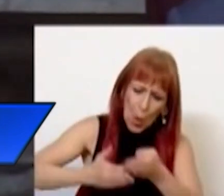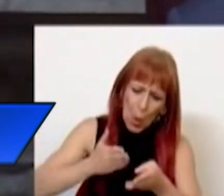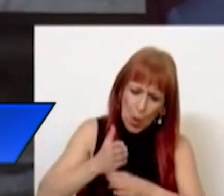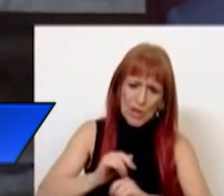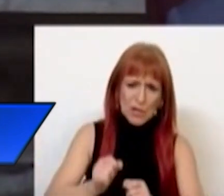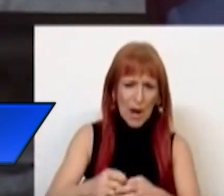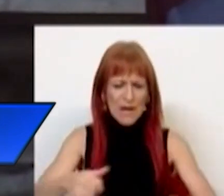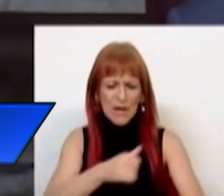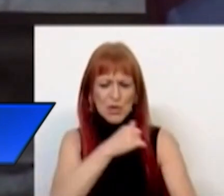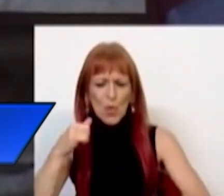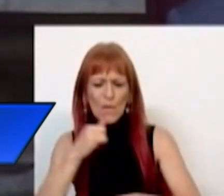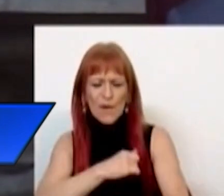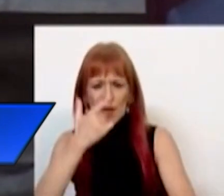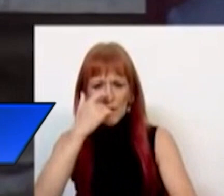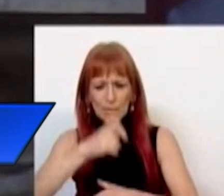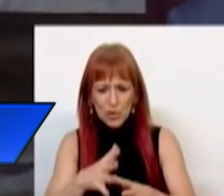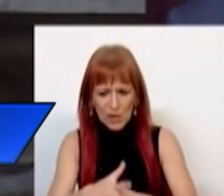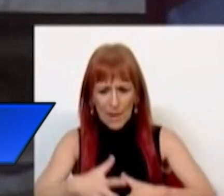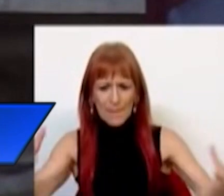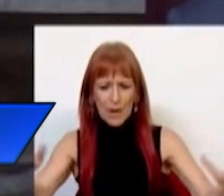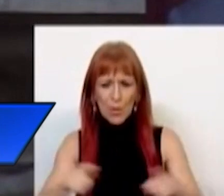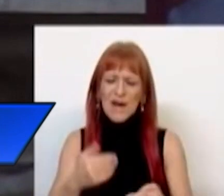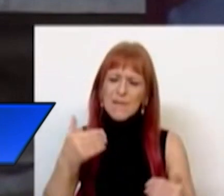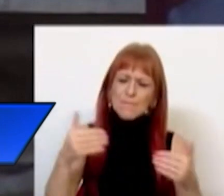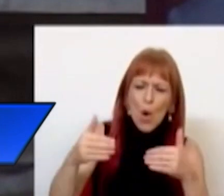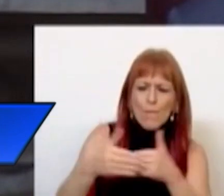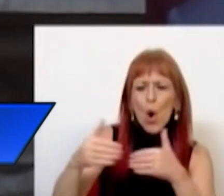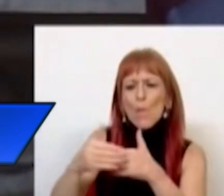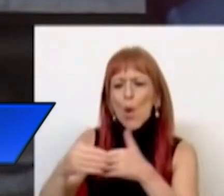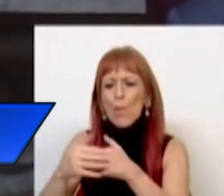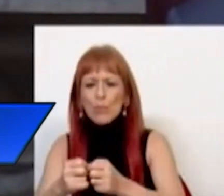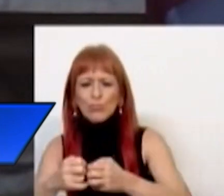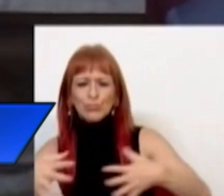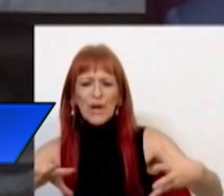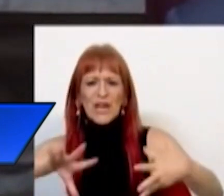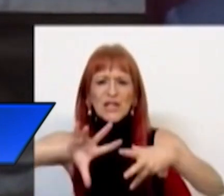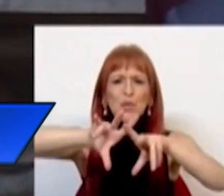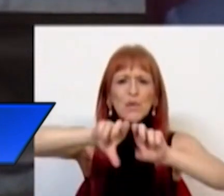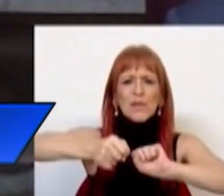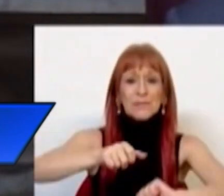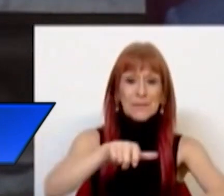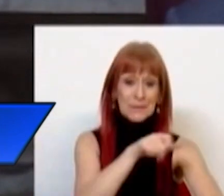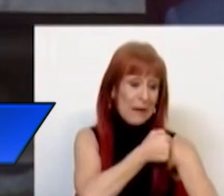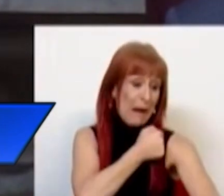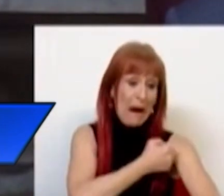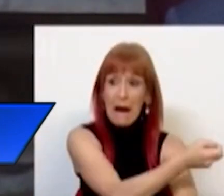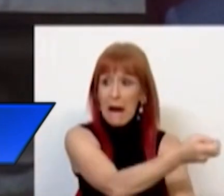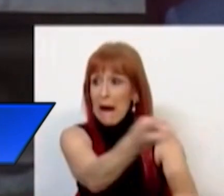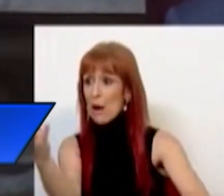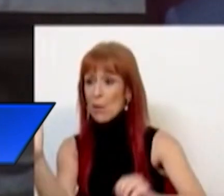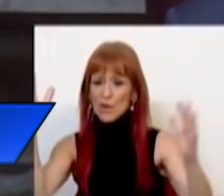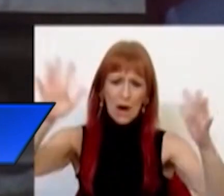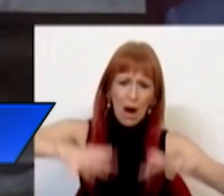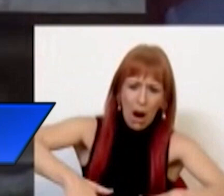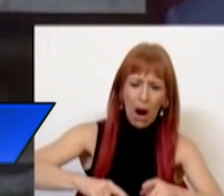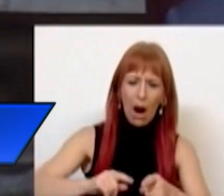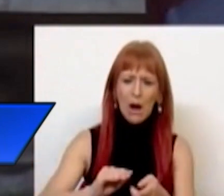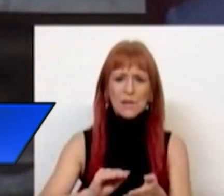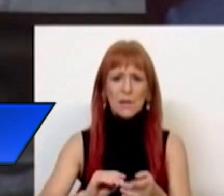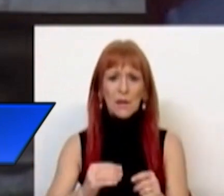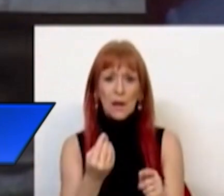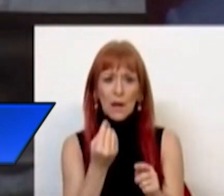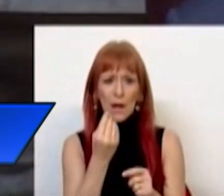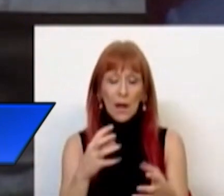Presidente discursou no Parlamento português em um evento da revolução dos cravos quando é comemorada a queda da